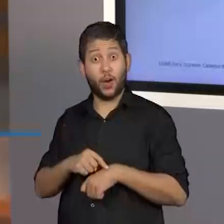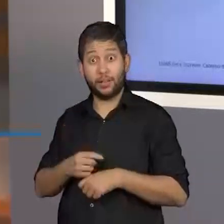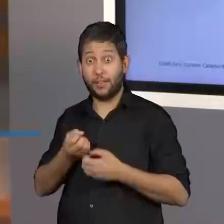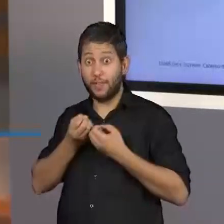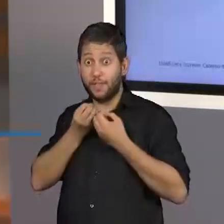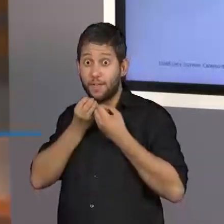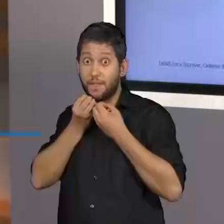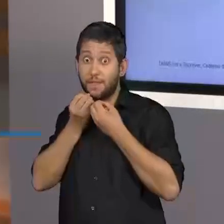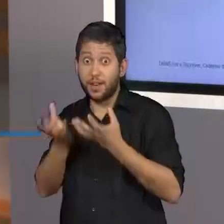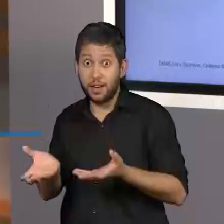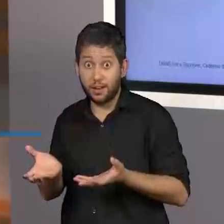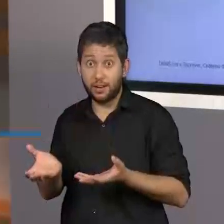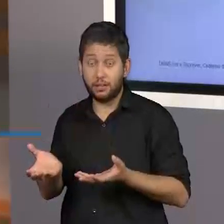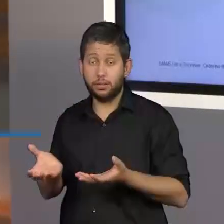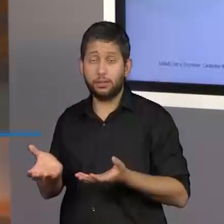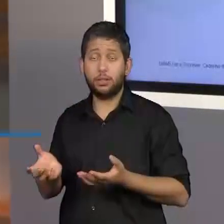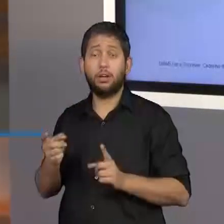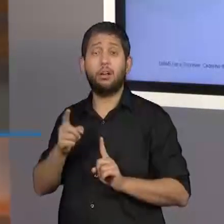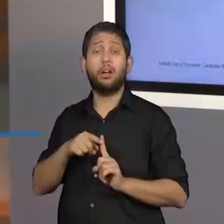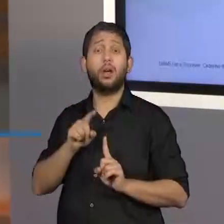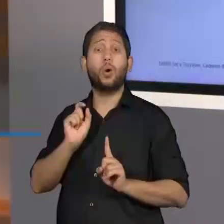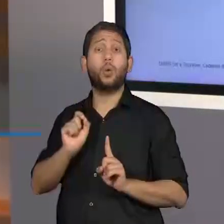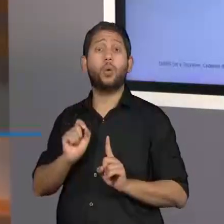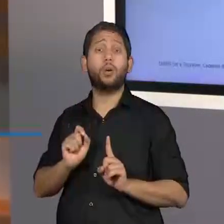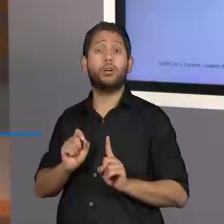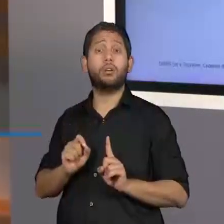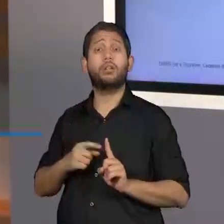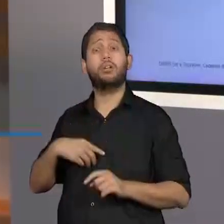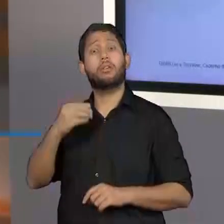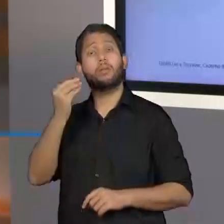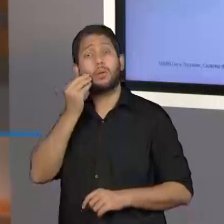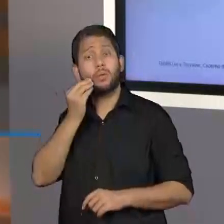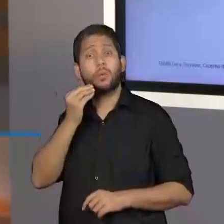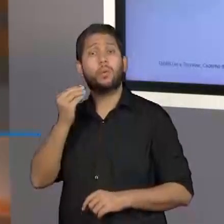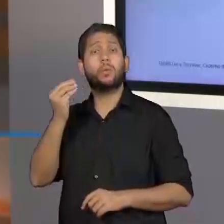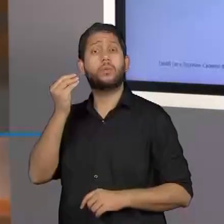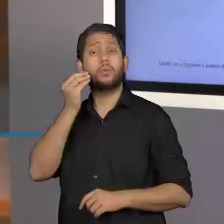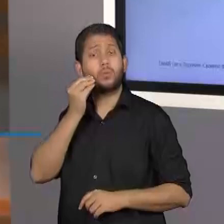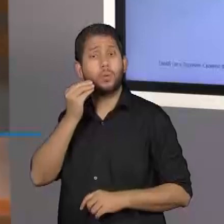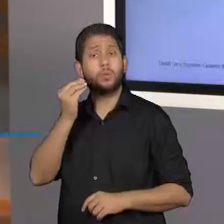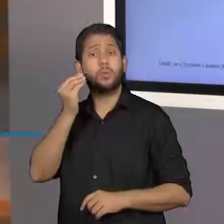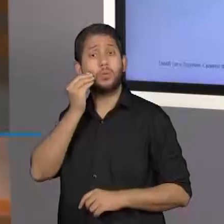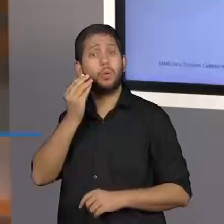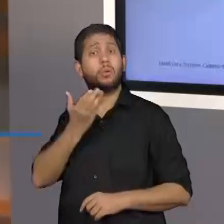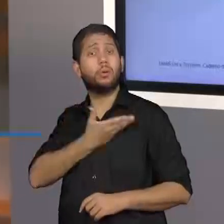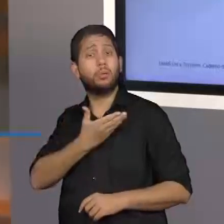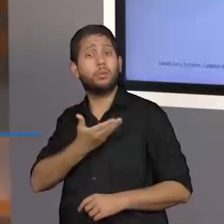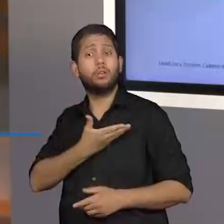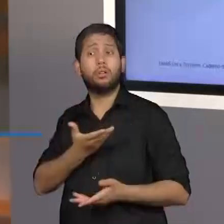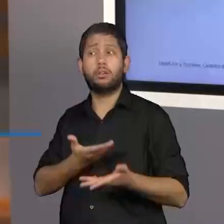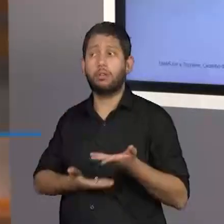com o macaco rei, ele tentou ser amigável.